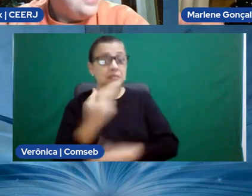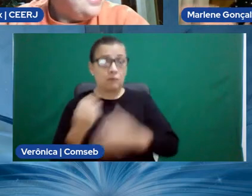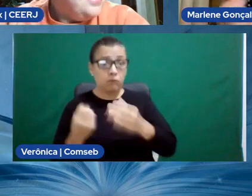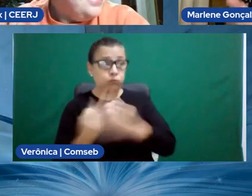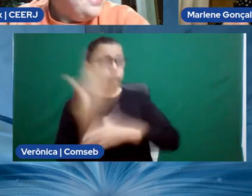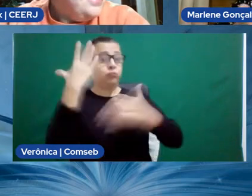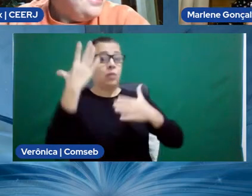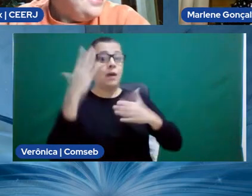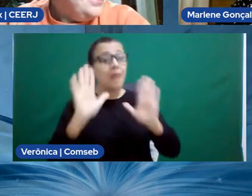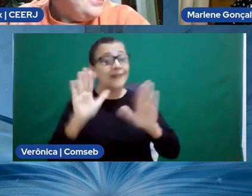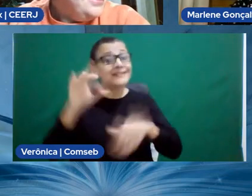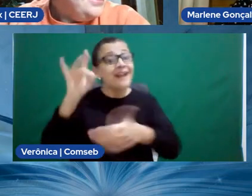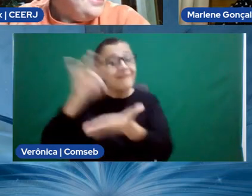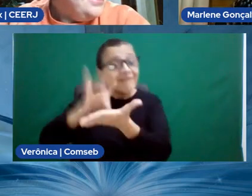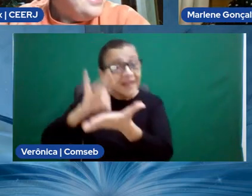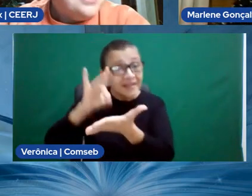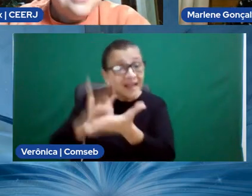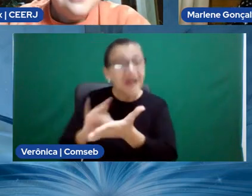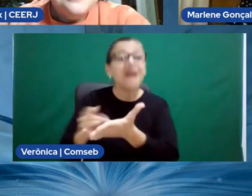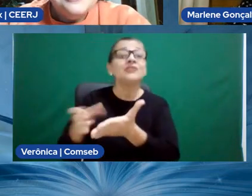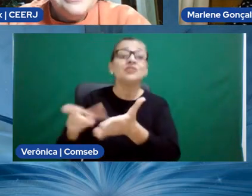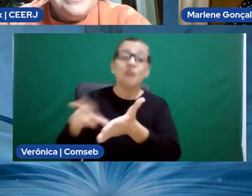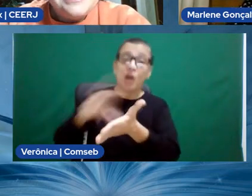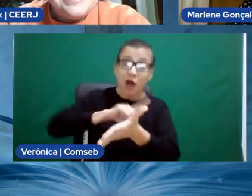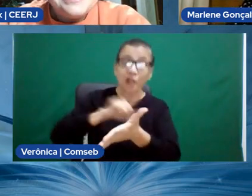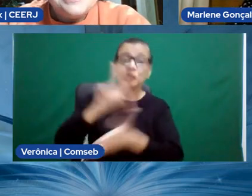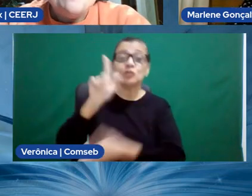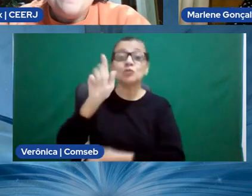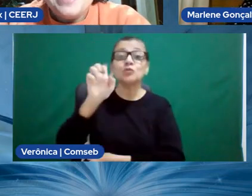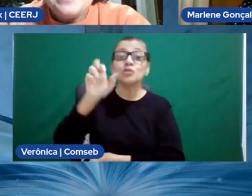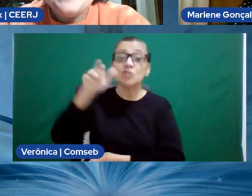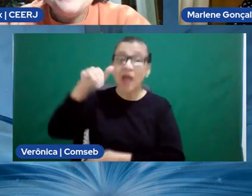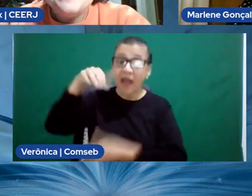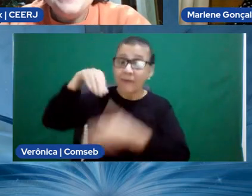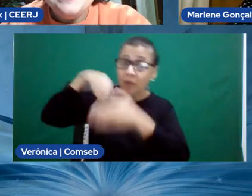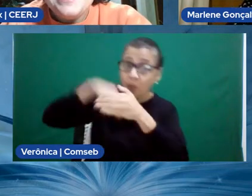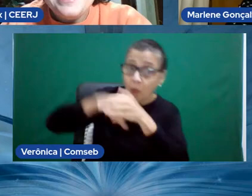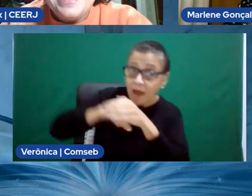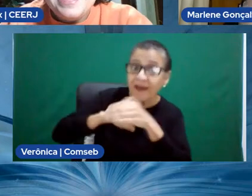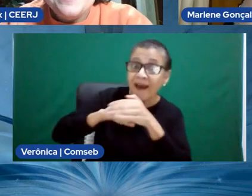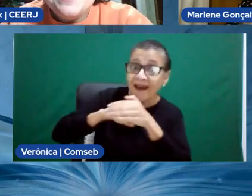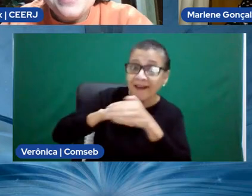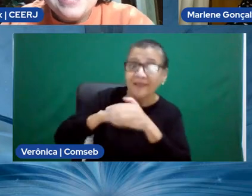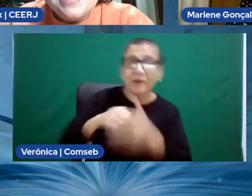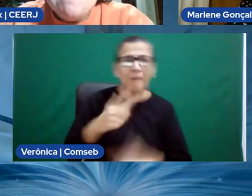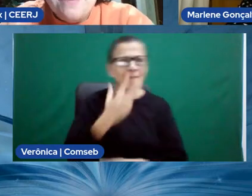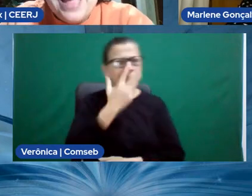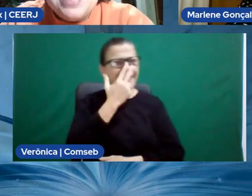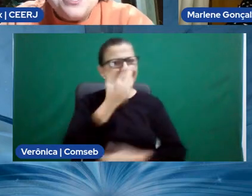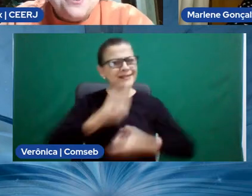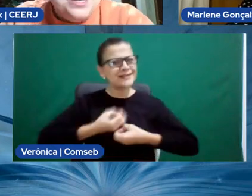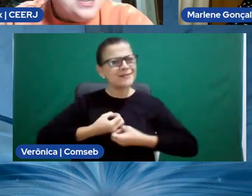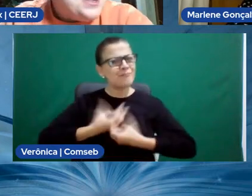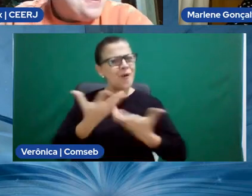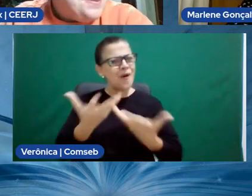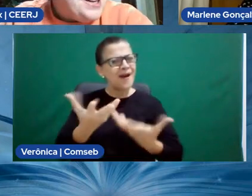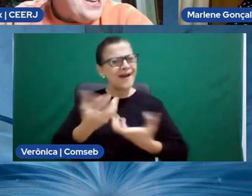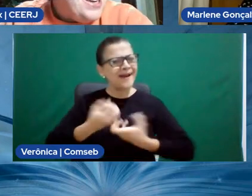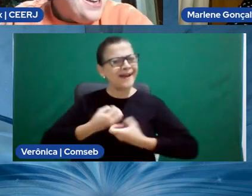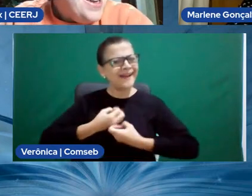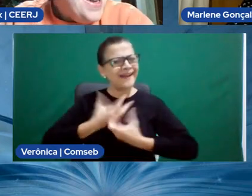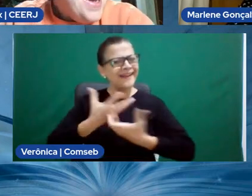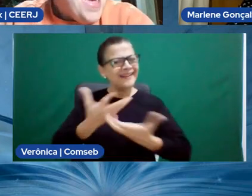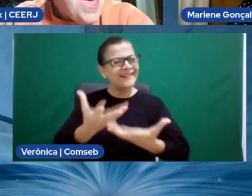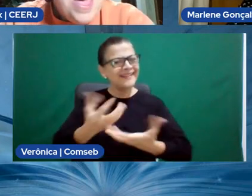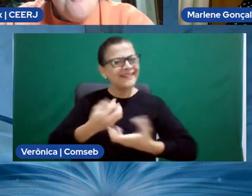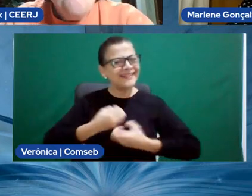verdade os germes já estavam lá. E excelente, chega a ser poético, Maria. Né, Carlos? Chega isso. A ser poético isso. Exato.